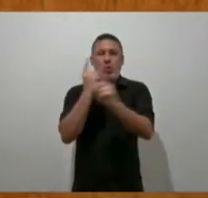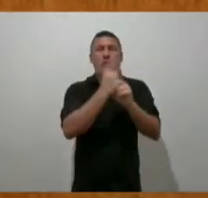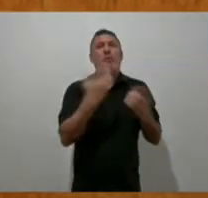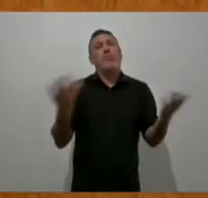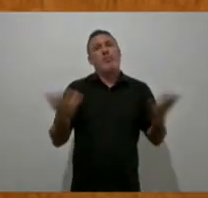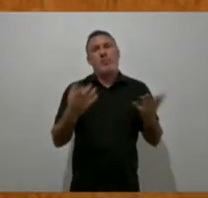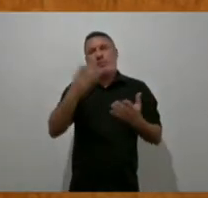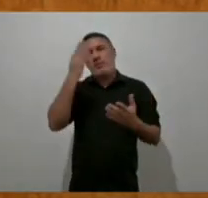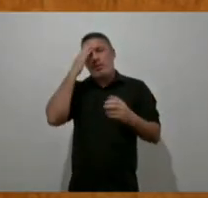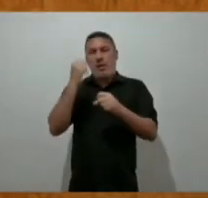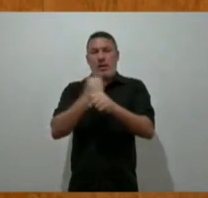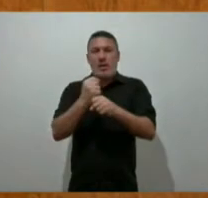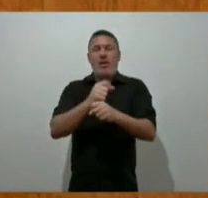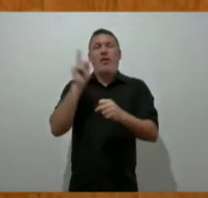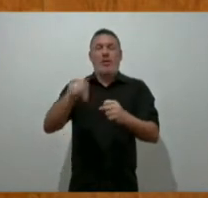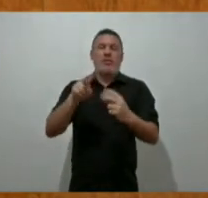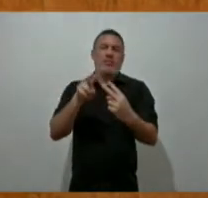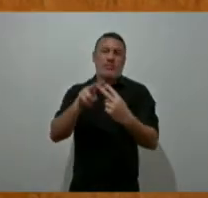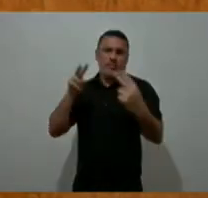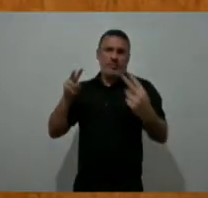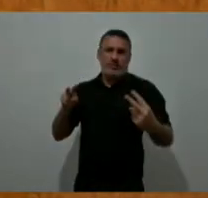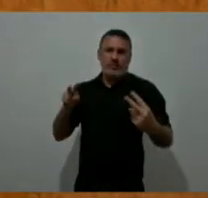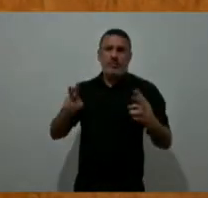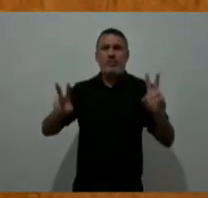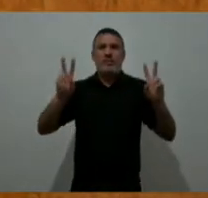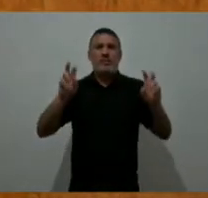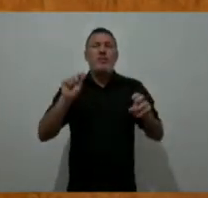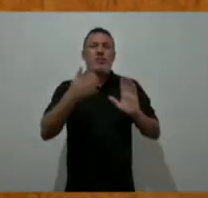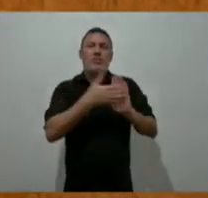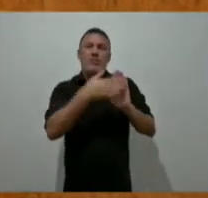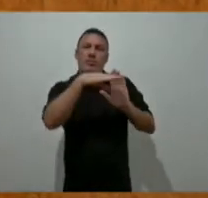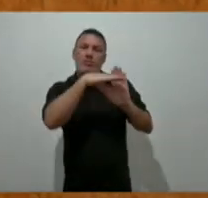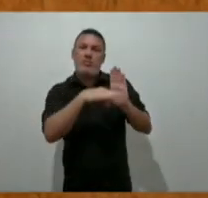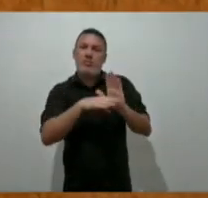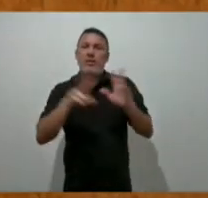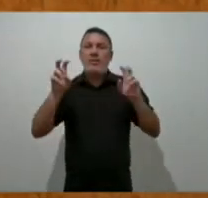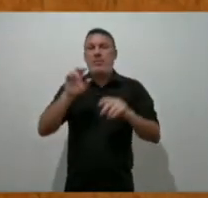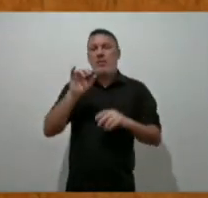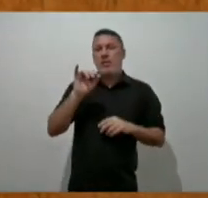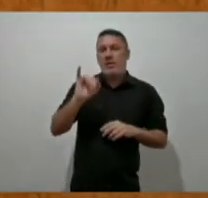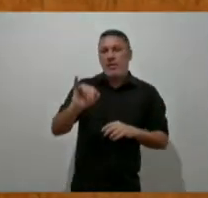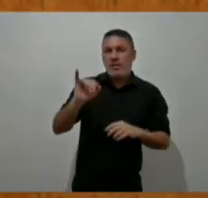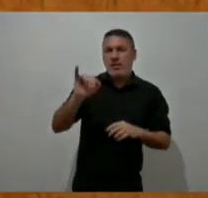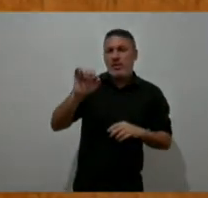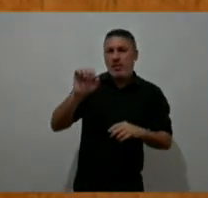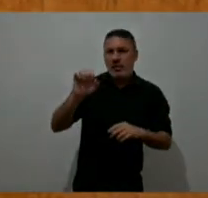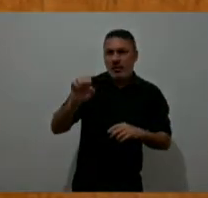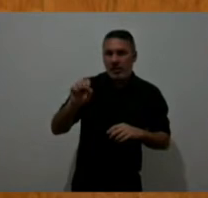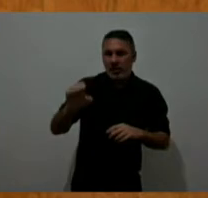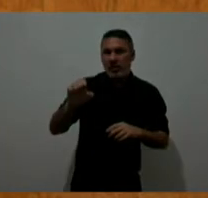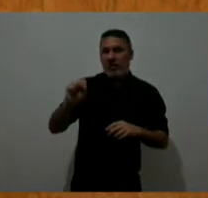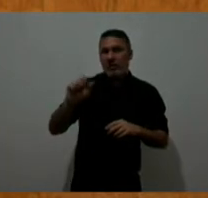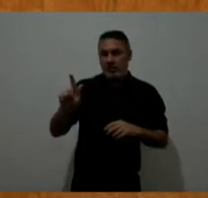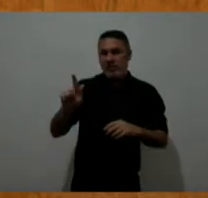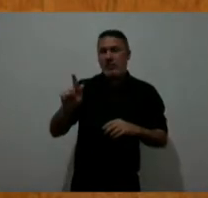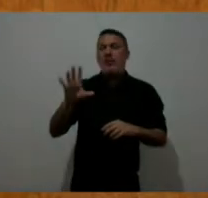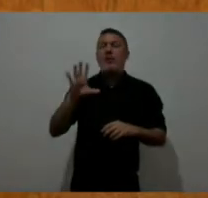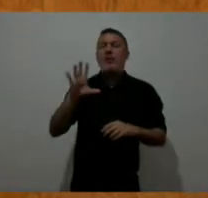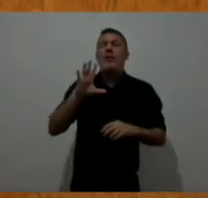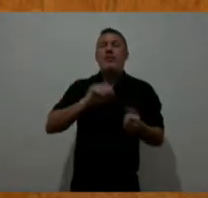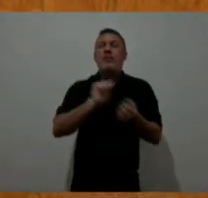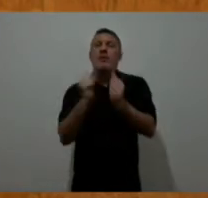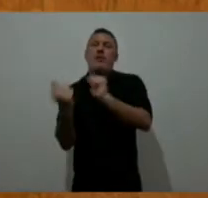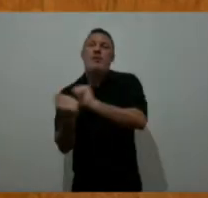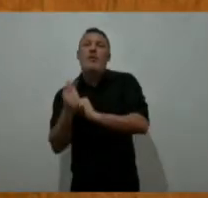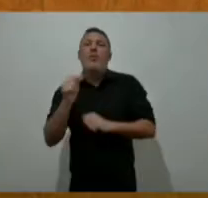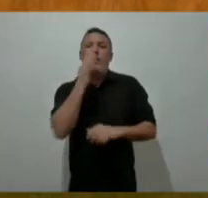digital, pautando a temática ESG, que em português, como bem dito pelo Ricardo, significa meio ambiente, social